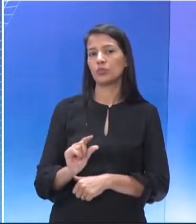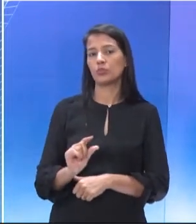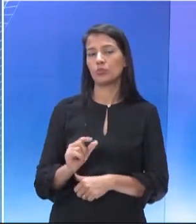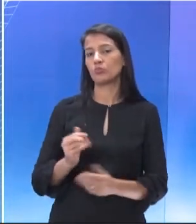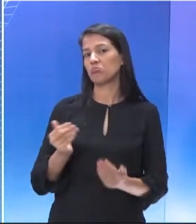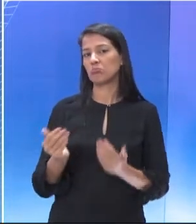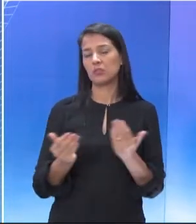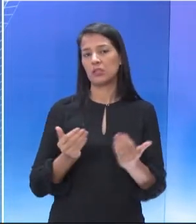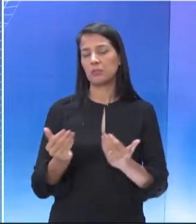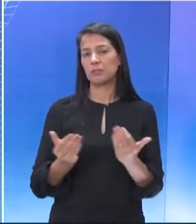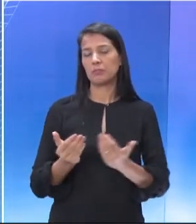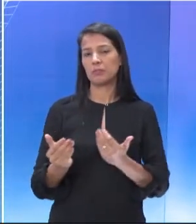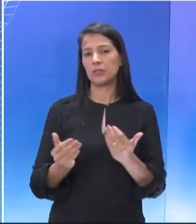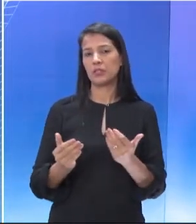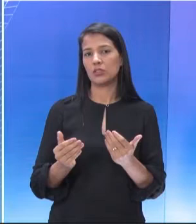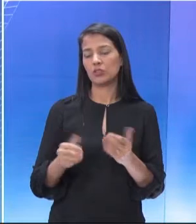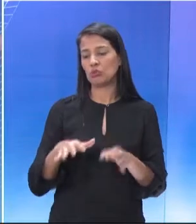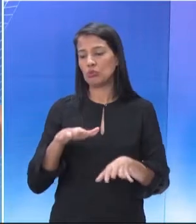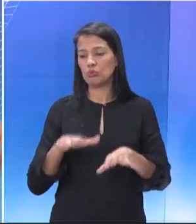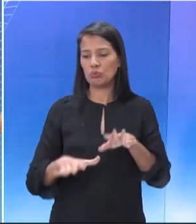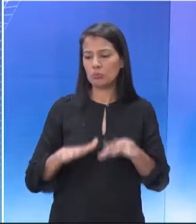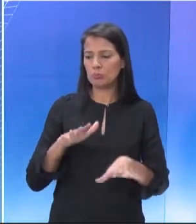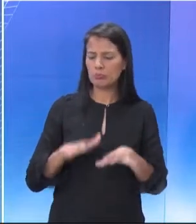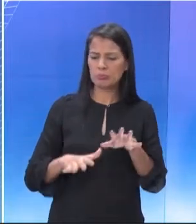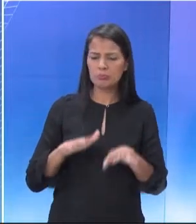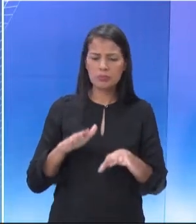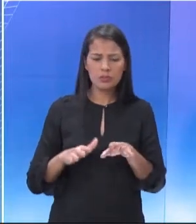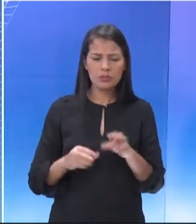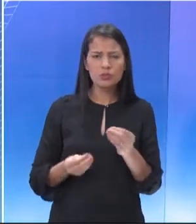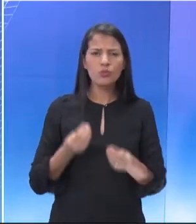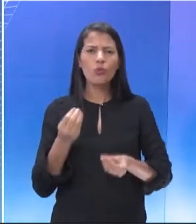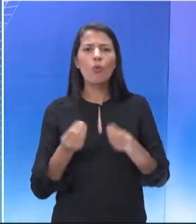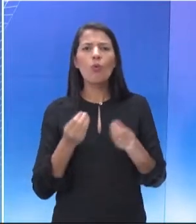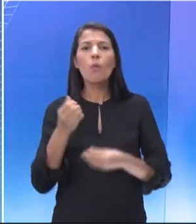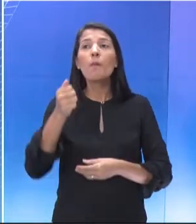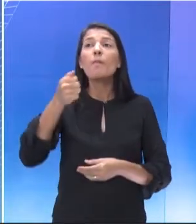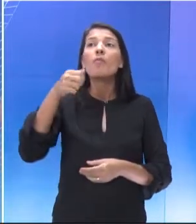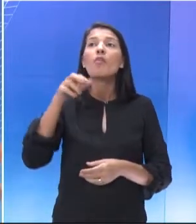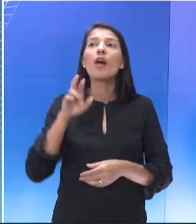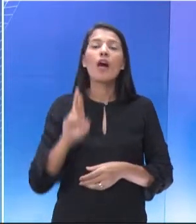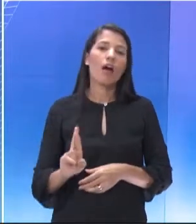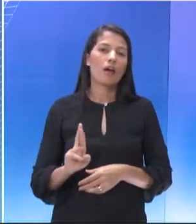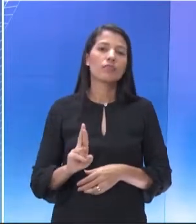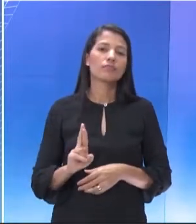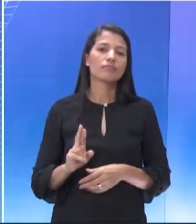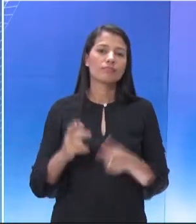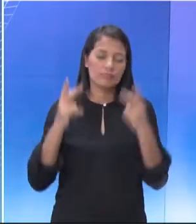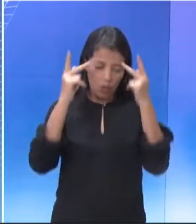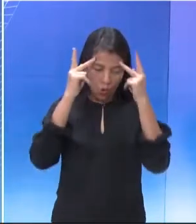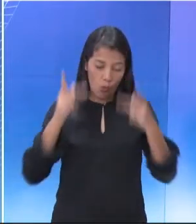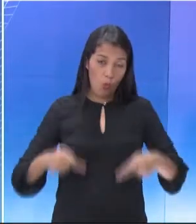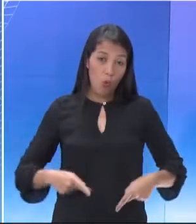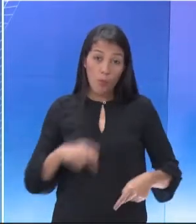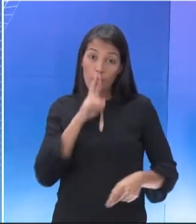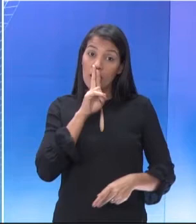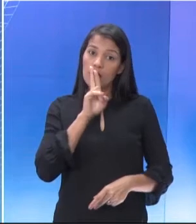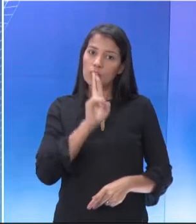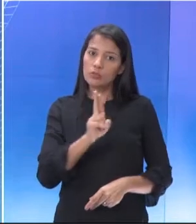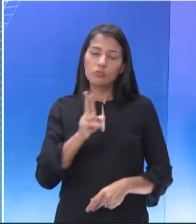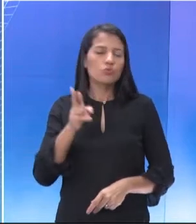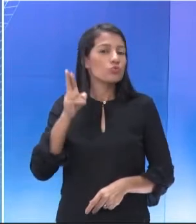está o ambiente. Então é a resposta que nosso corpo tem para poder lidar com esse